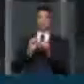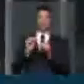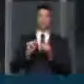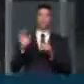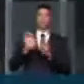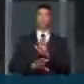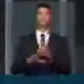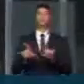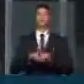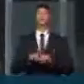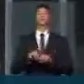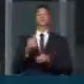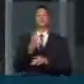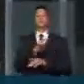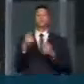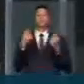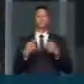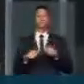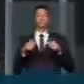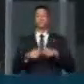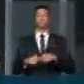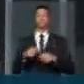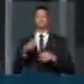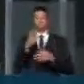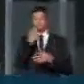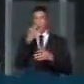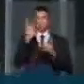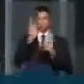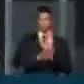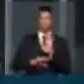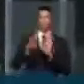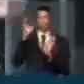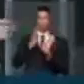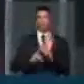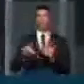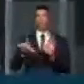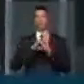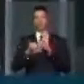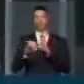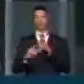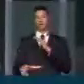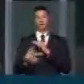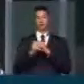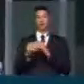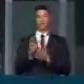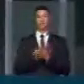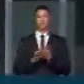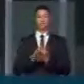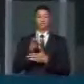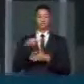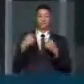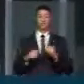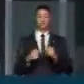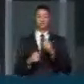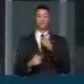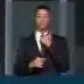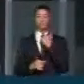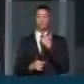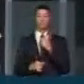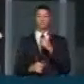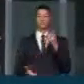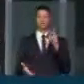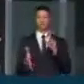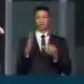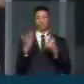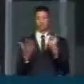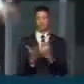auto-executável, sem nenhuma necessidade de pareceres, de decreto, de lei regulamentar, de nada nenhum. É preciso a vontade de cumprir